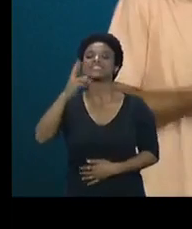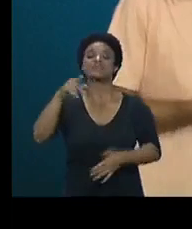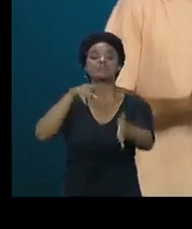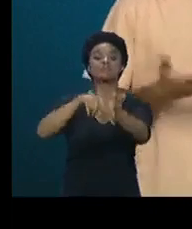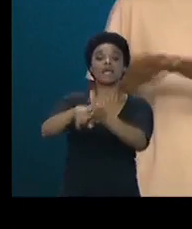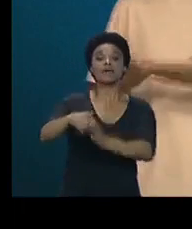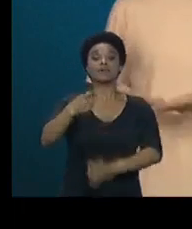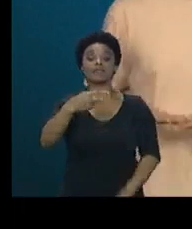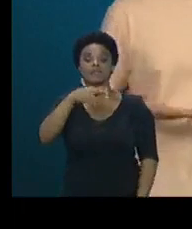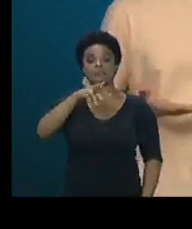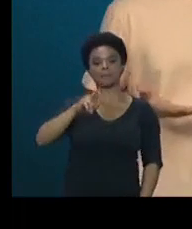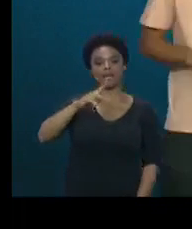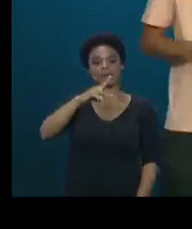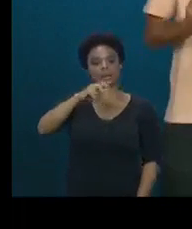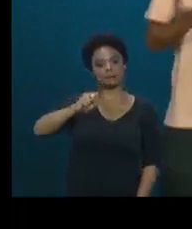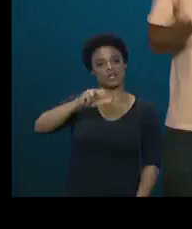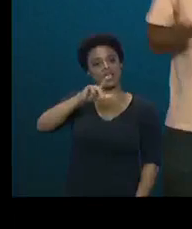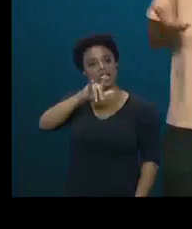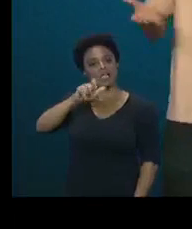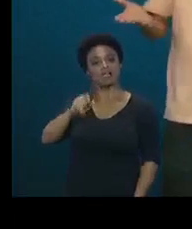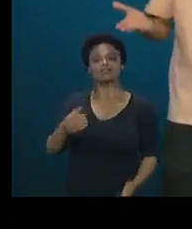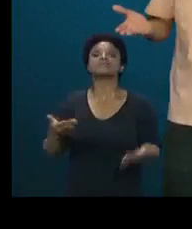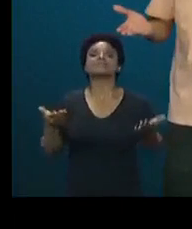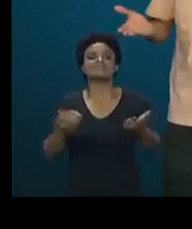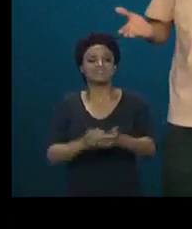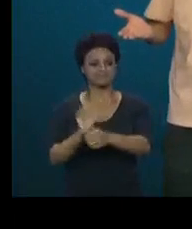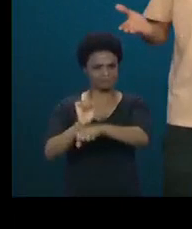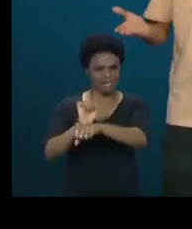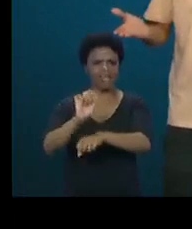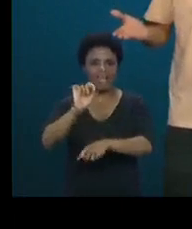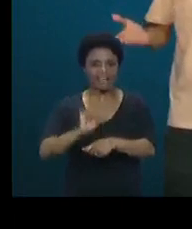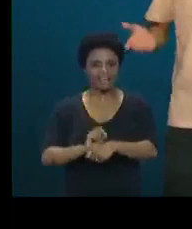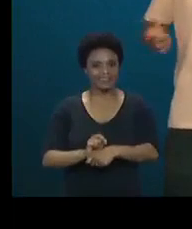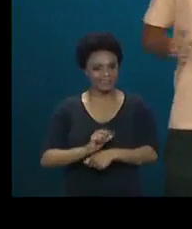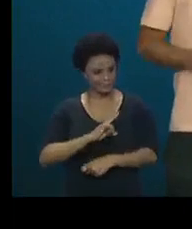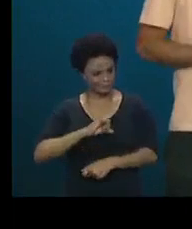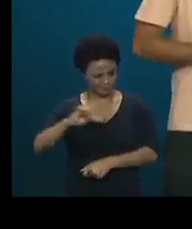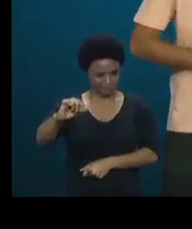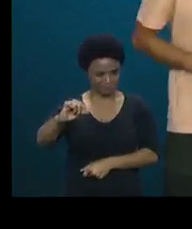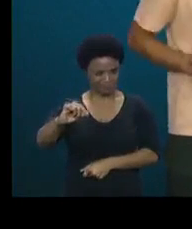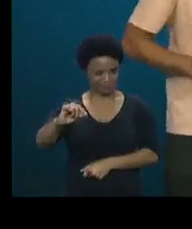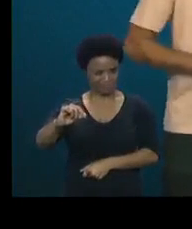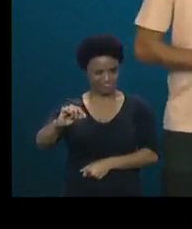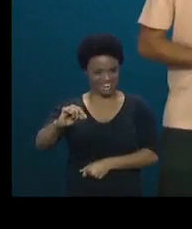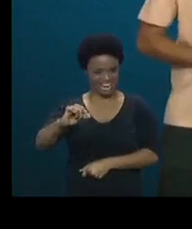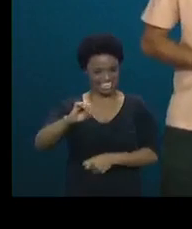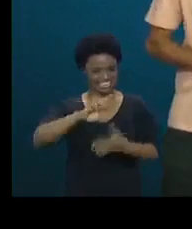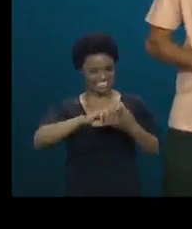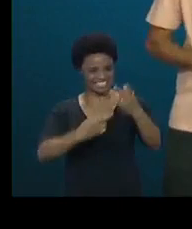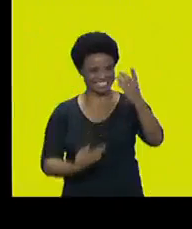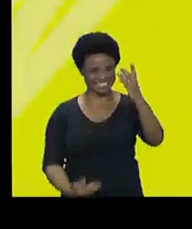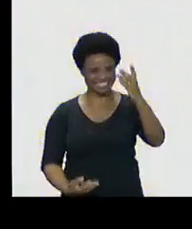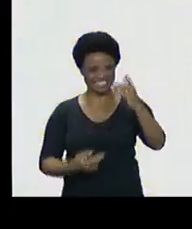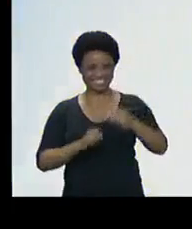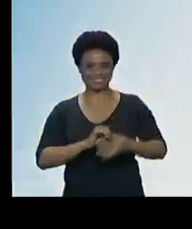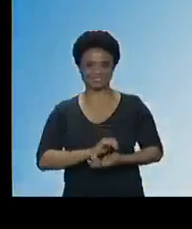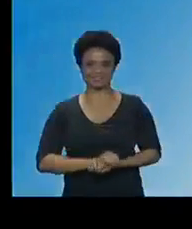das pré- e pós-aulas. Então, tá esperando o quê? Bora? Partiu regras de derivação!